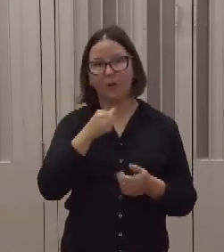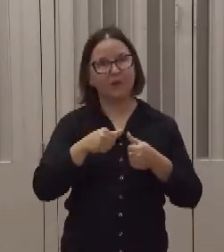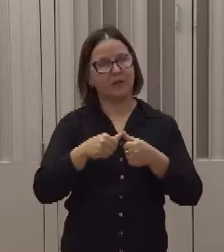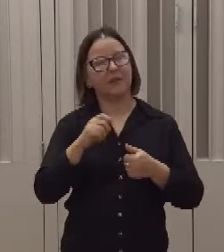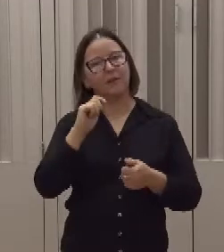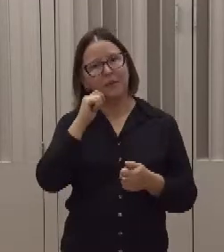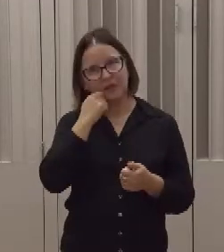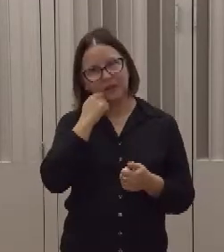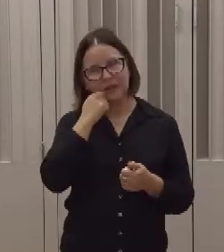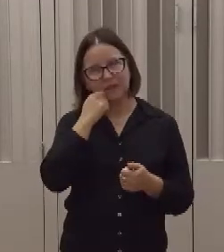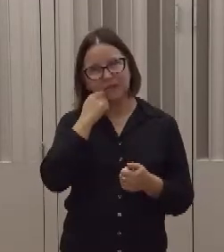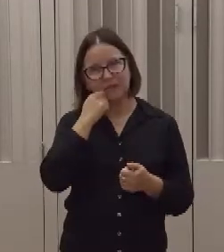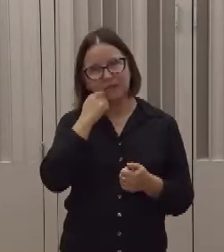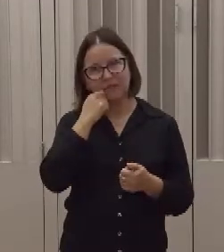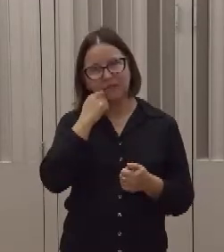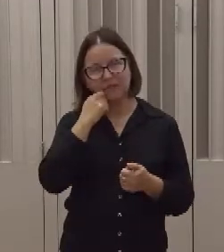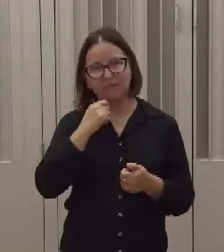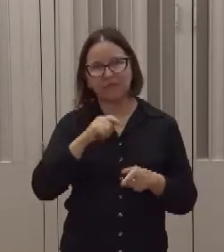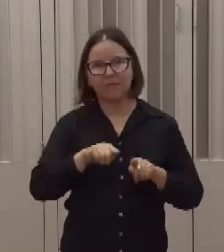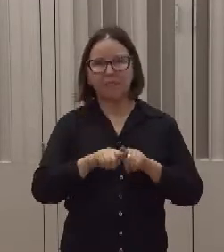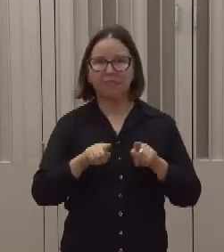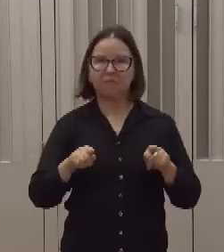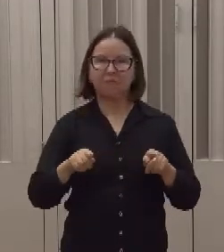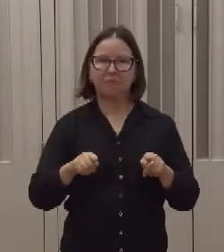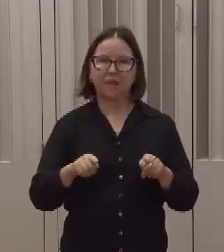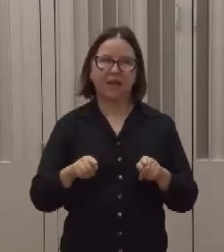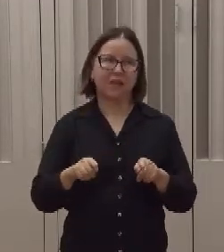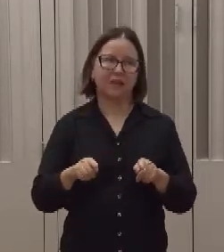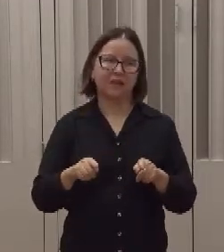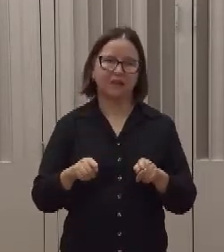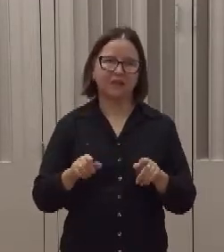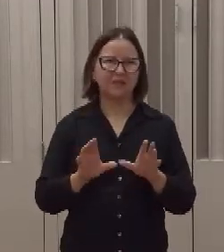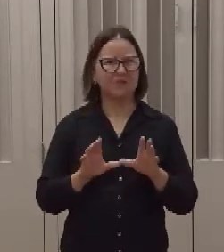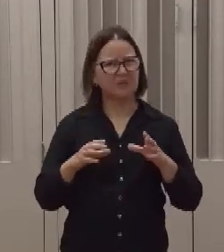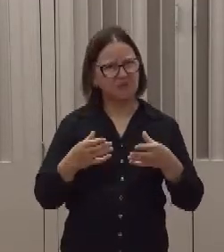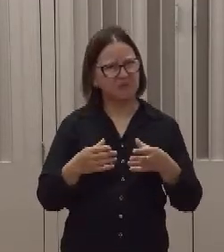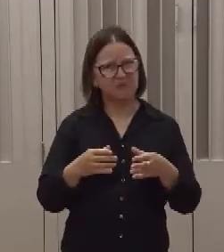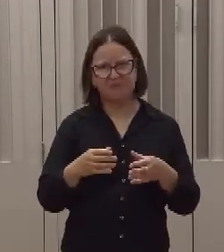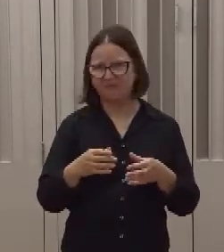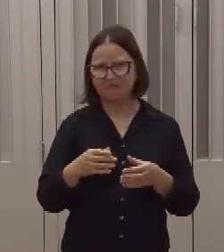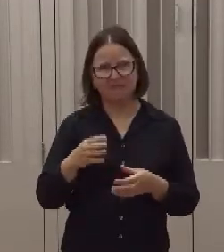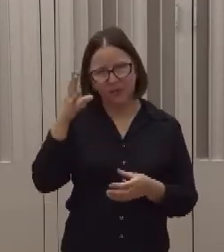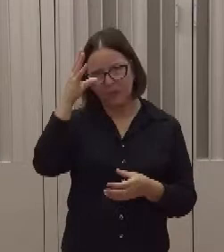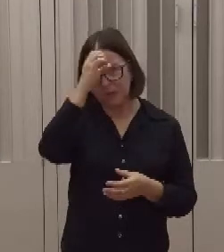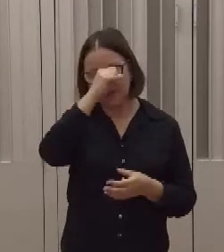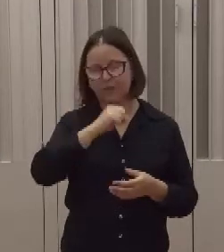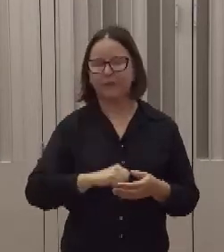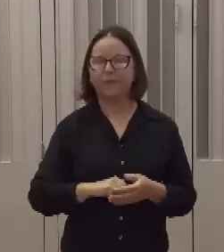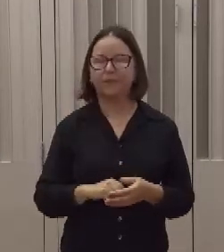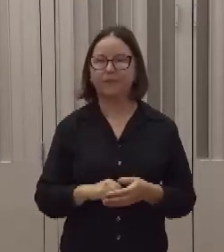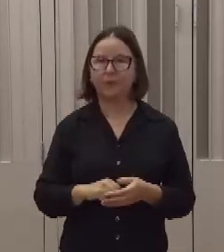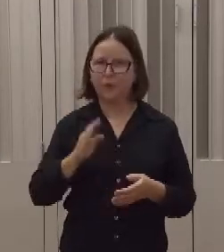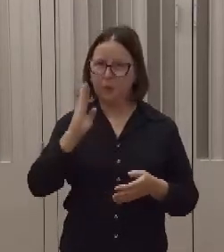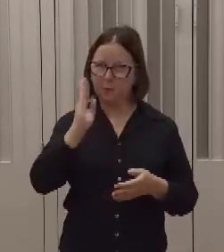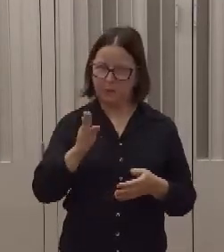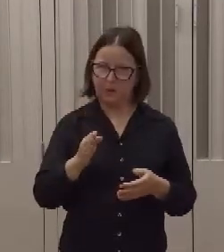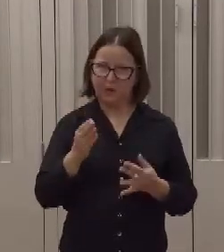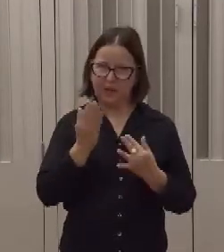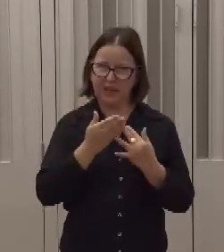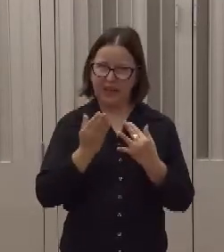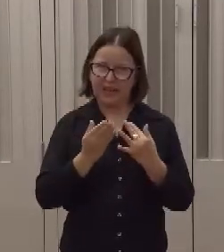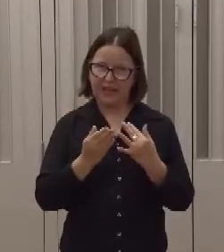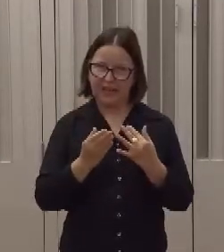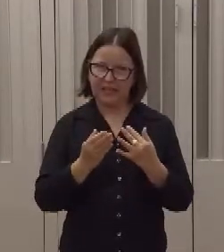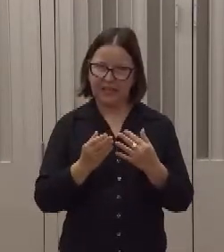E era um mistério que não podia ser compreendido por eles. O principal entre os gnósticos e